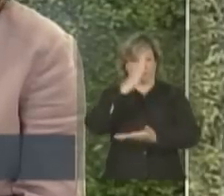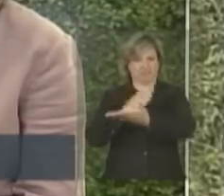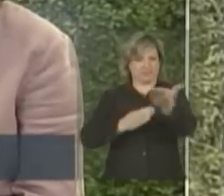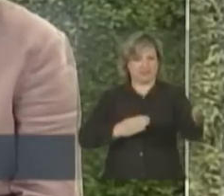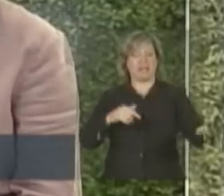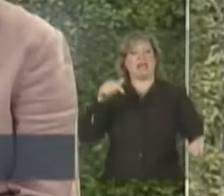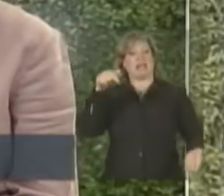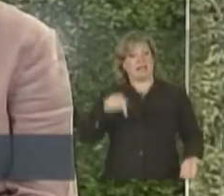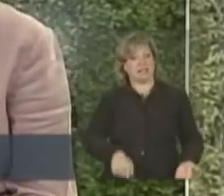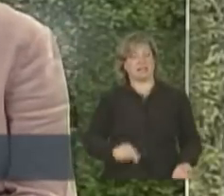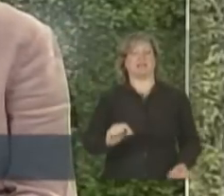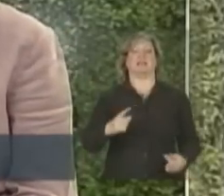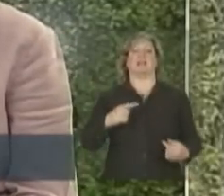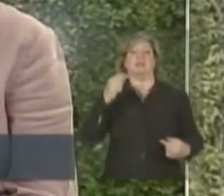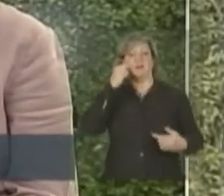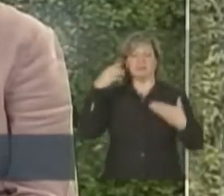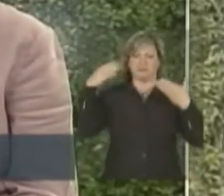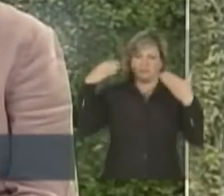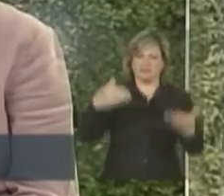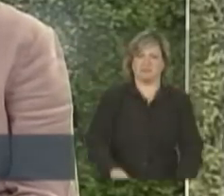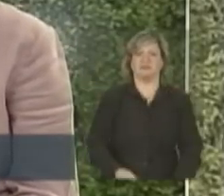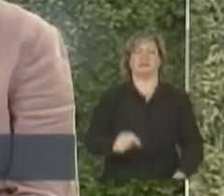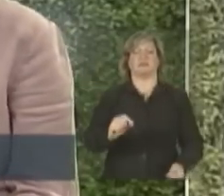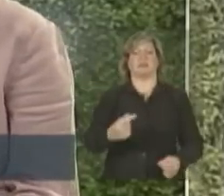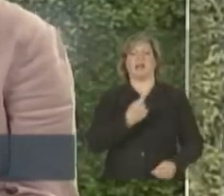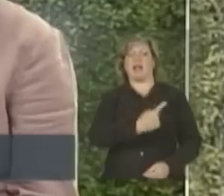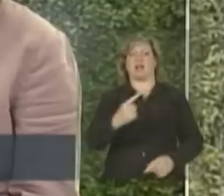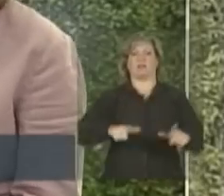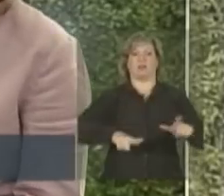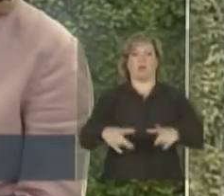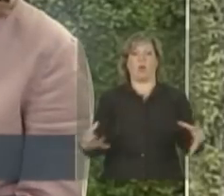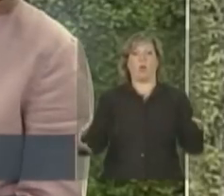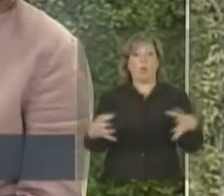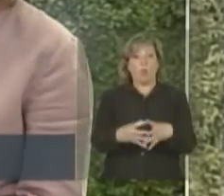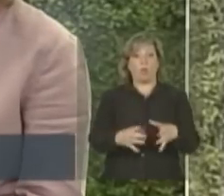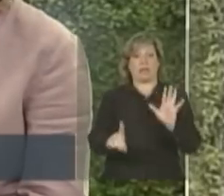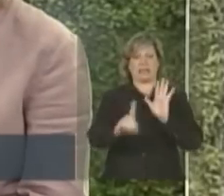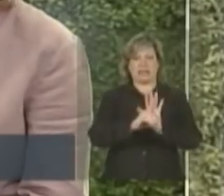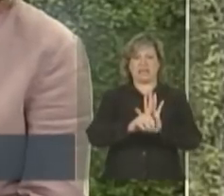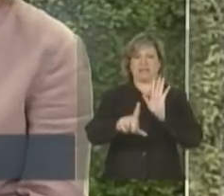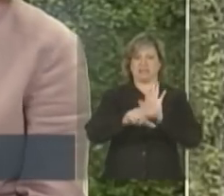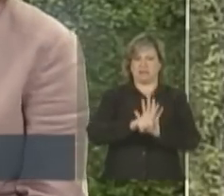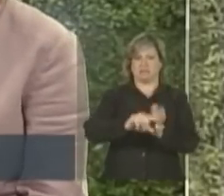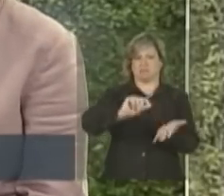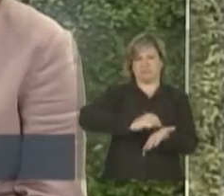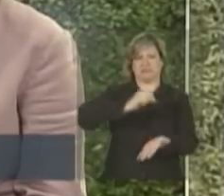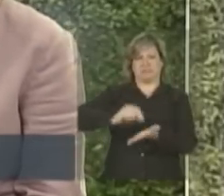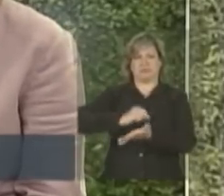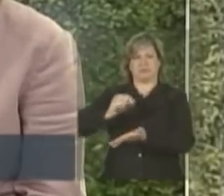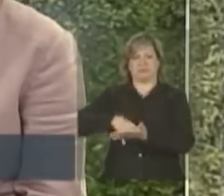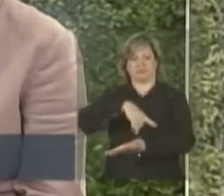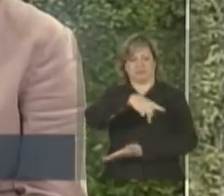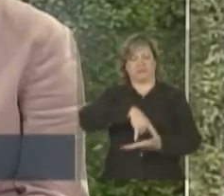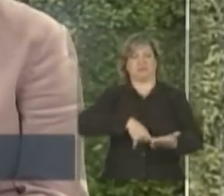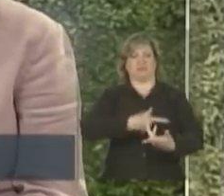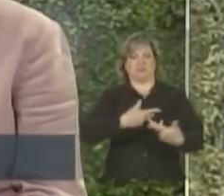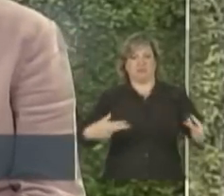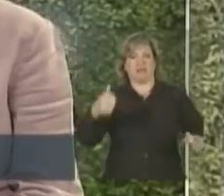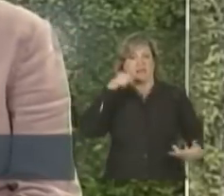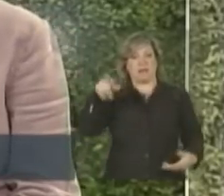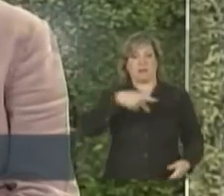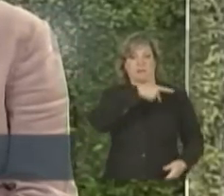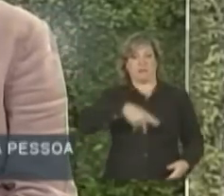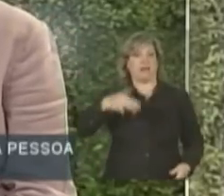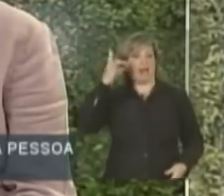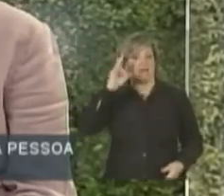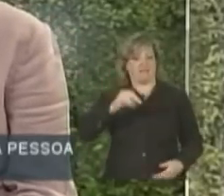está presente em cada uma das ações. O conjunto de decretos e atos que serão formalizados pela senhora